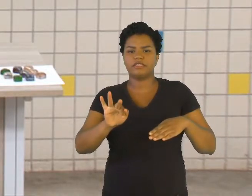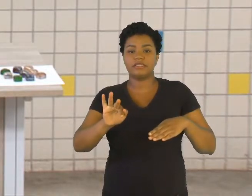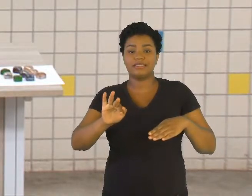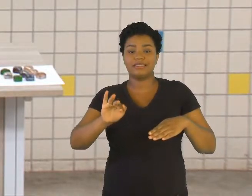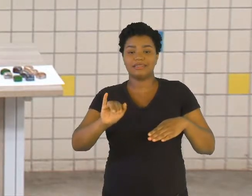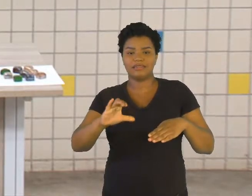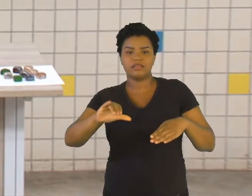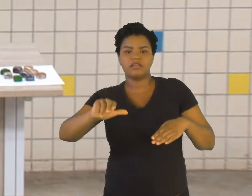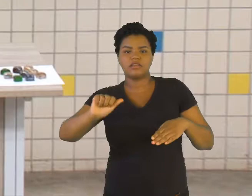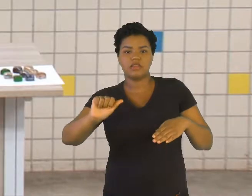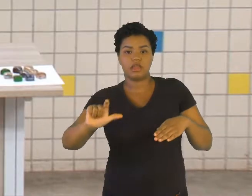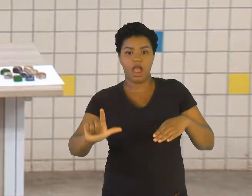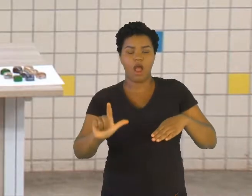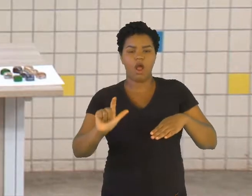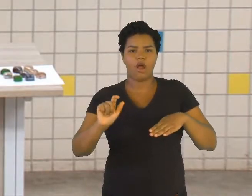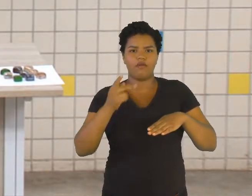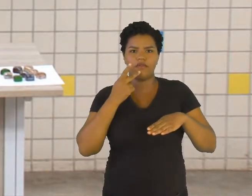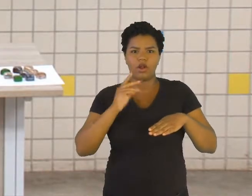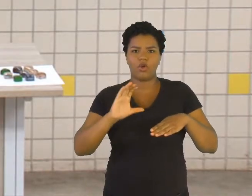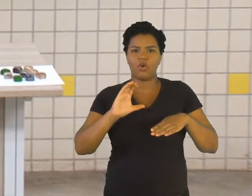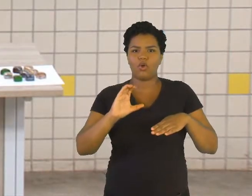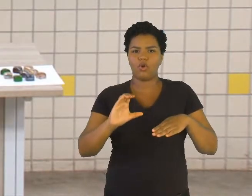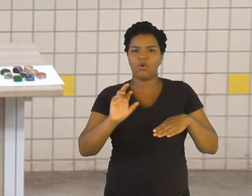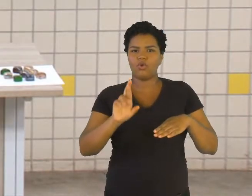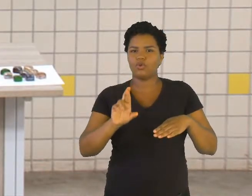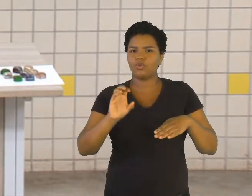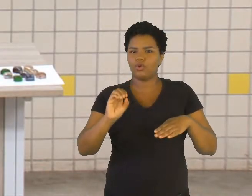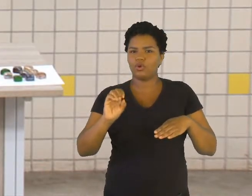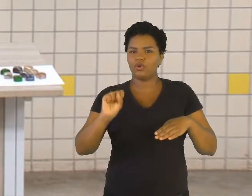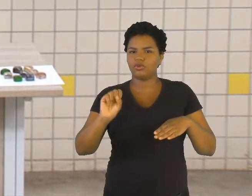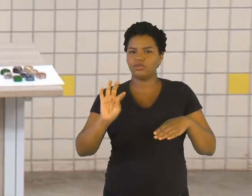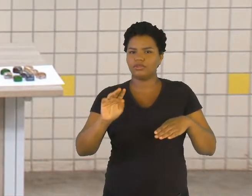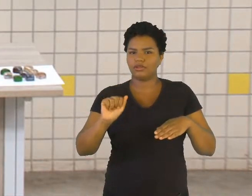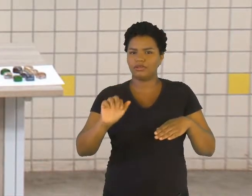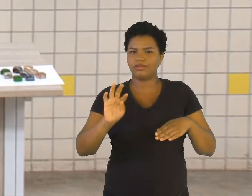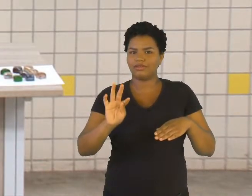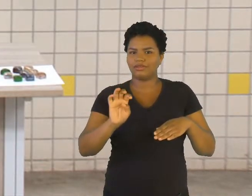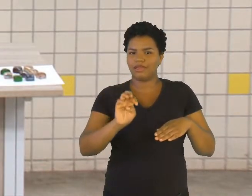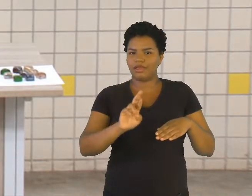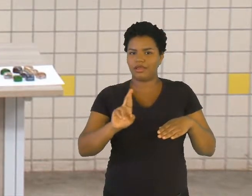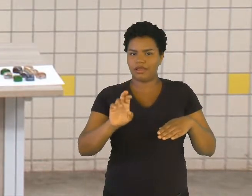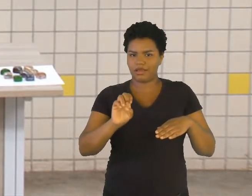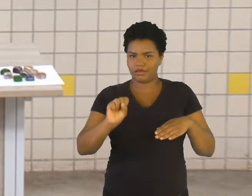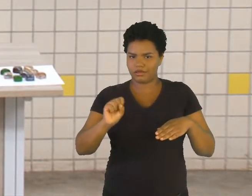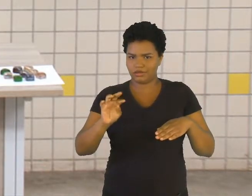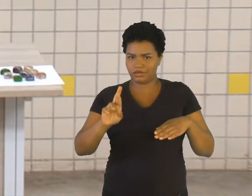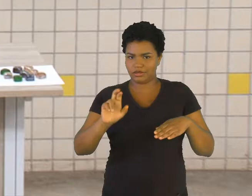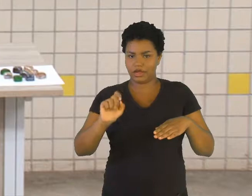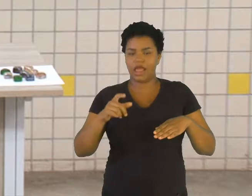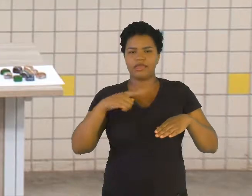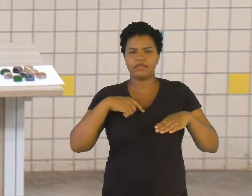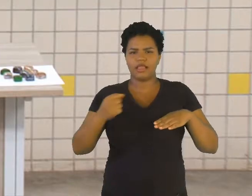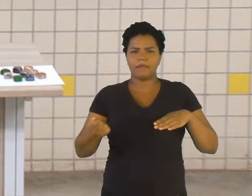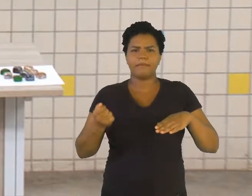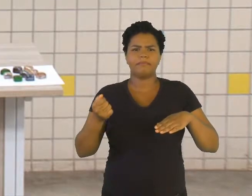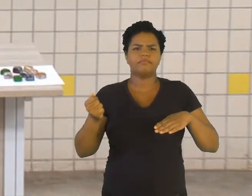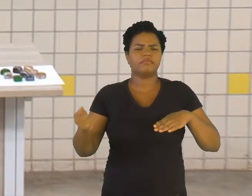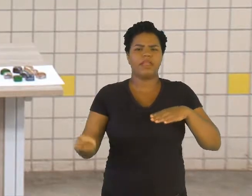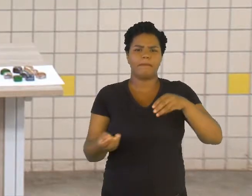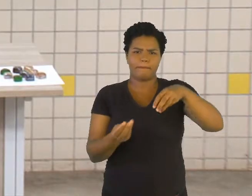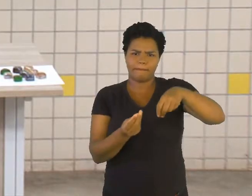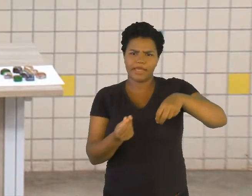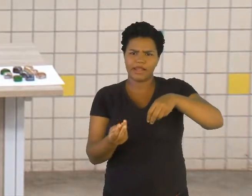da crosta terrestre e ele é formado por minerais e